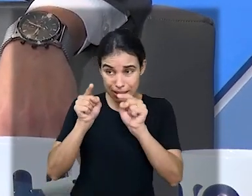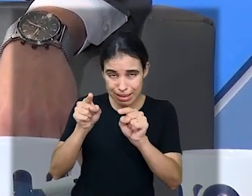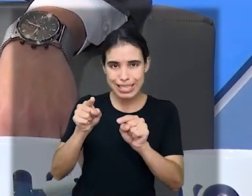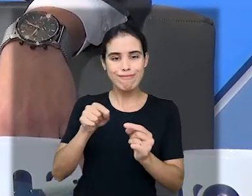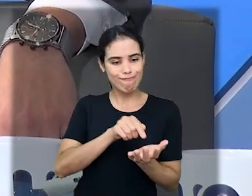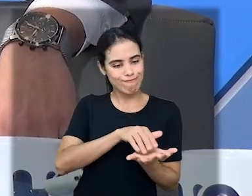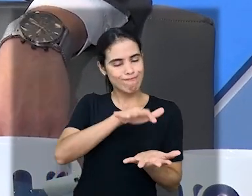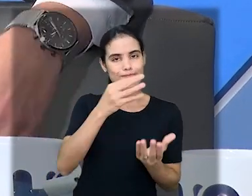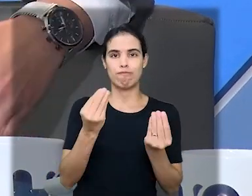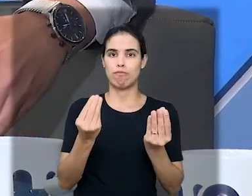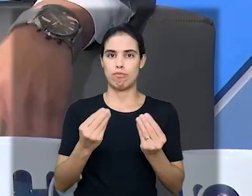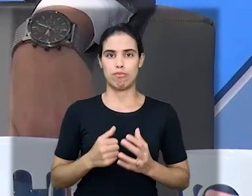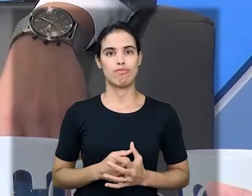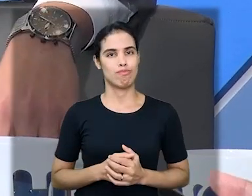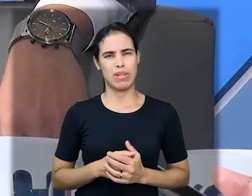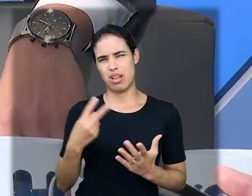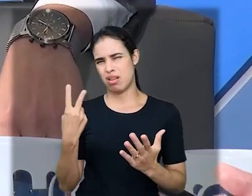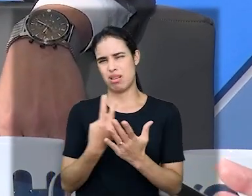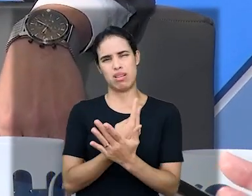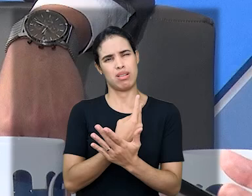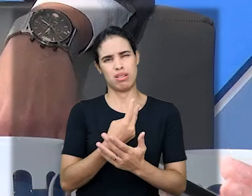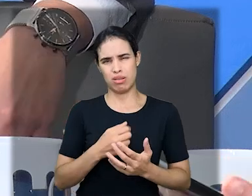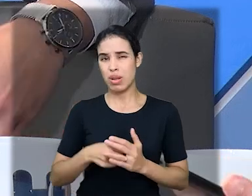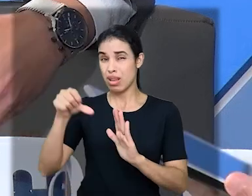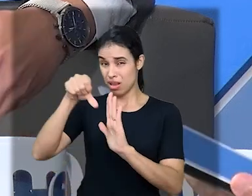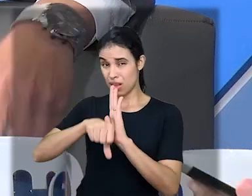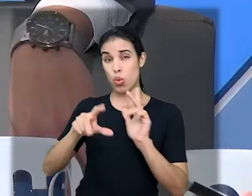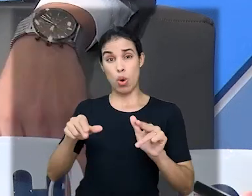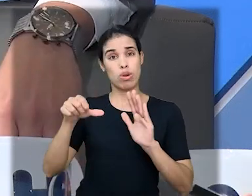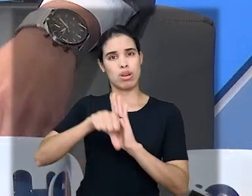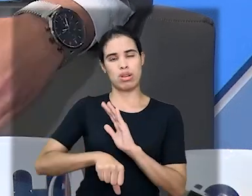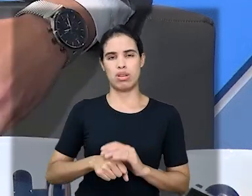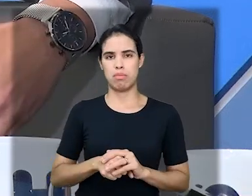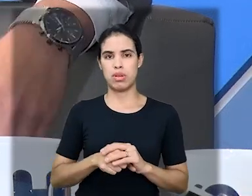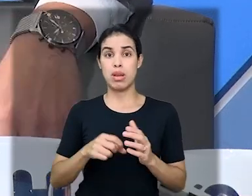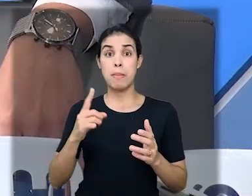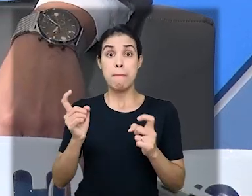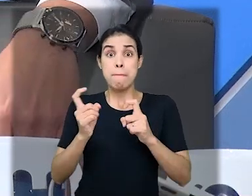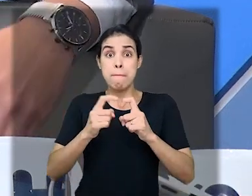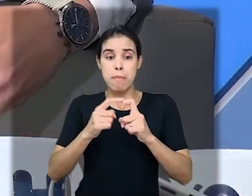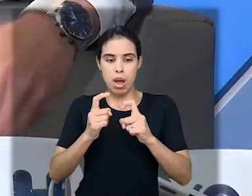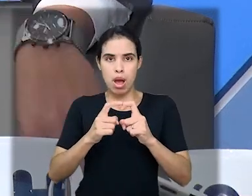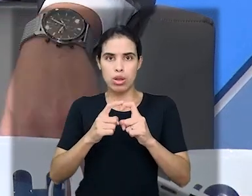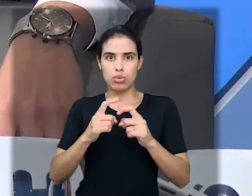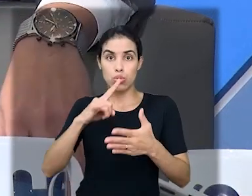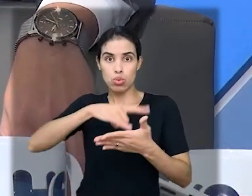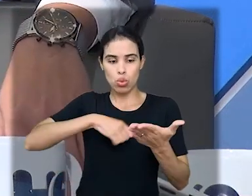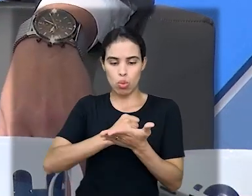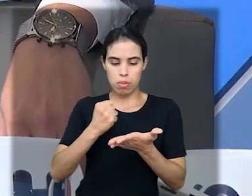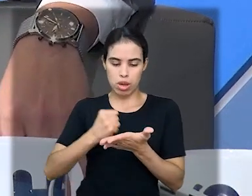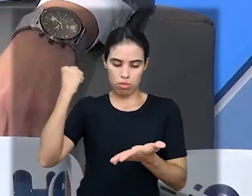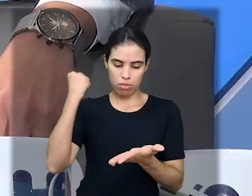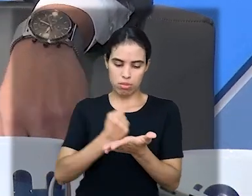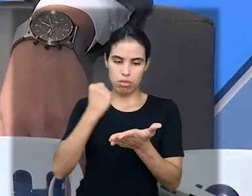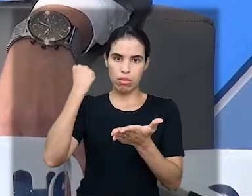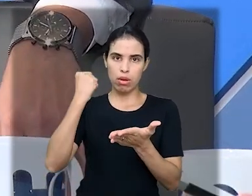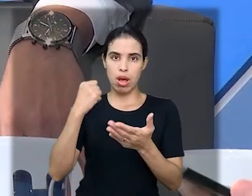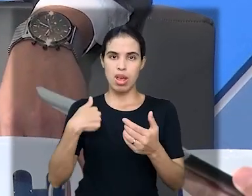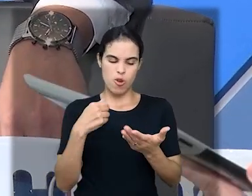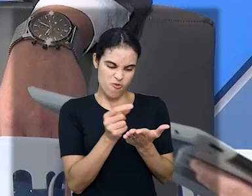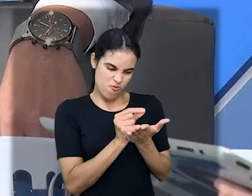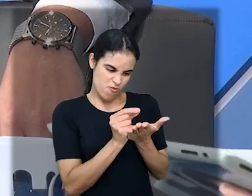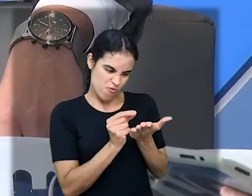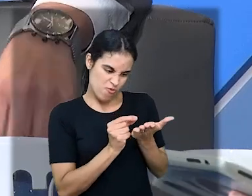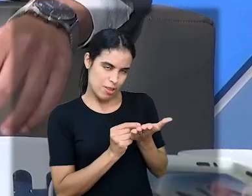escritório, e é um ato de improbidade, e é um ato criminoso você falsificar um documento, adulterar ele, né? É muito comum, às